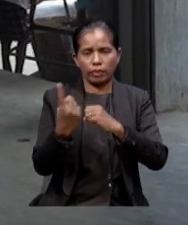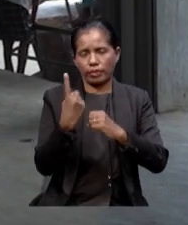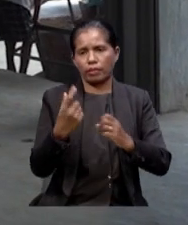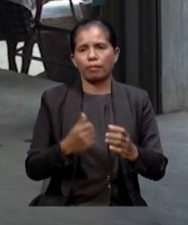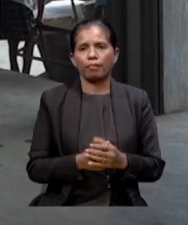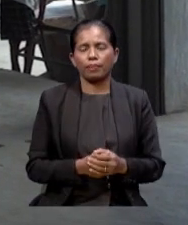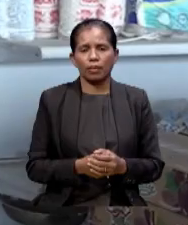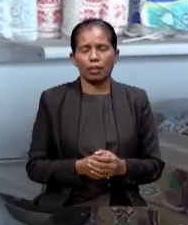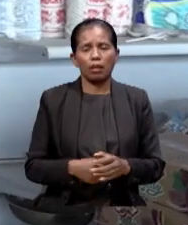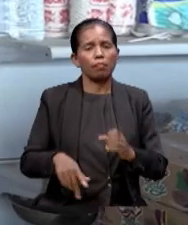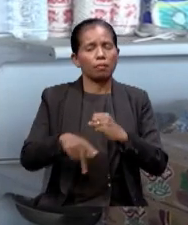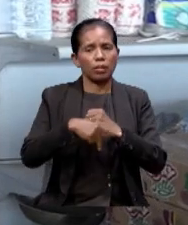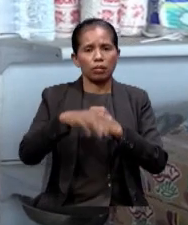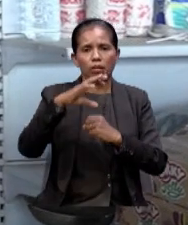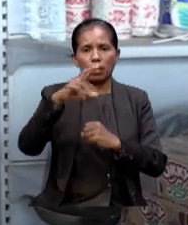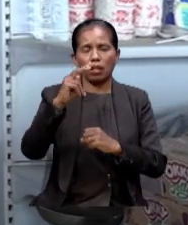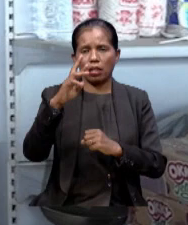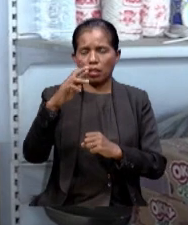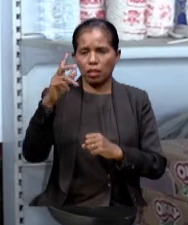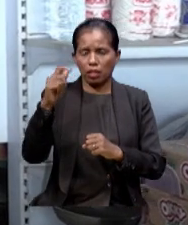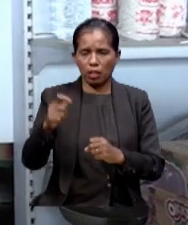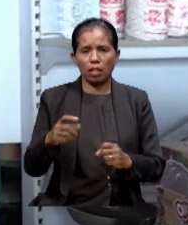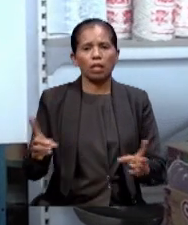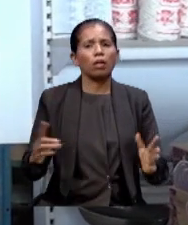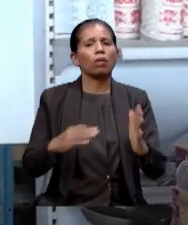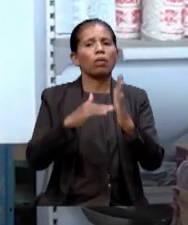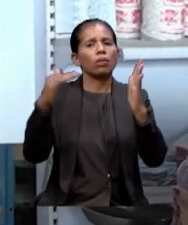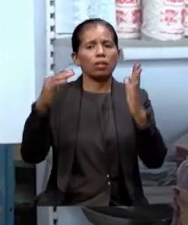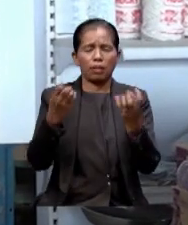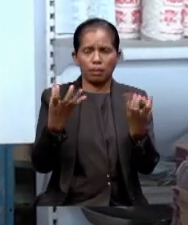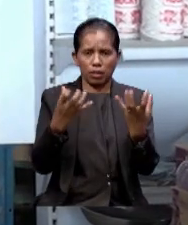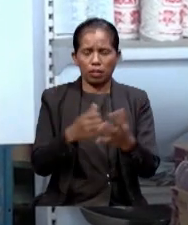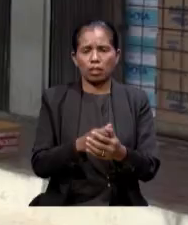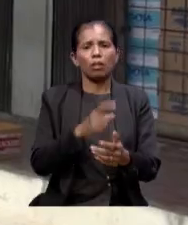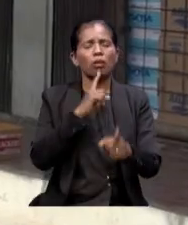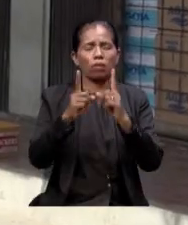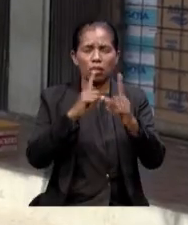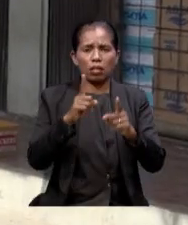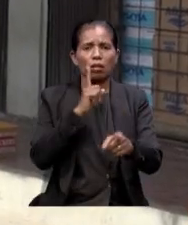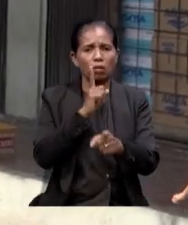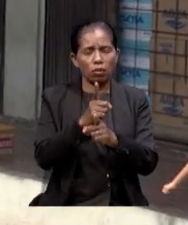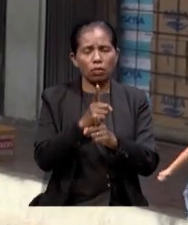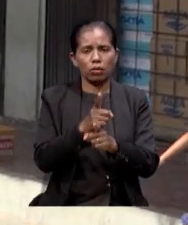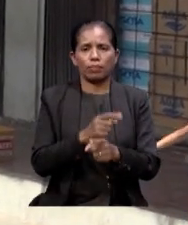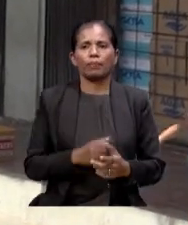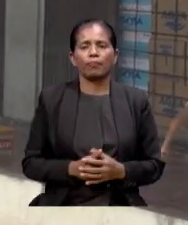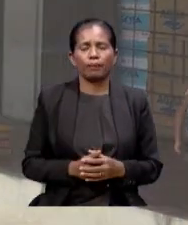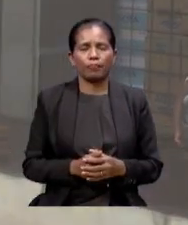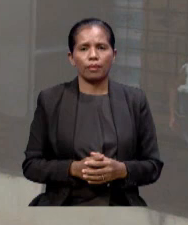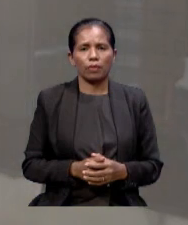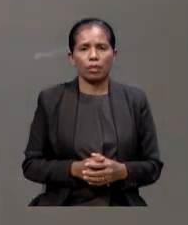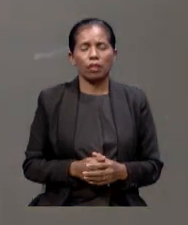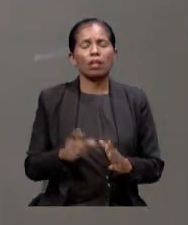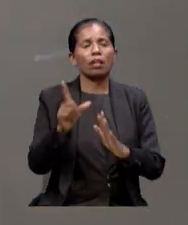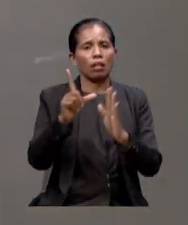CNRT contra macas. Bancada CNRT, até temo mos no claro, kata